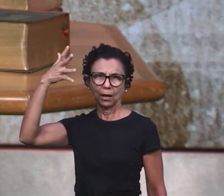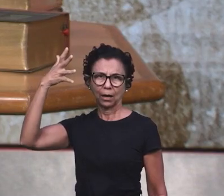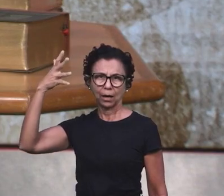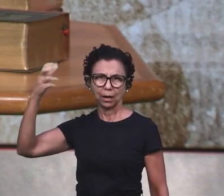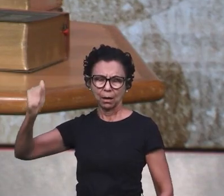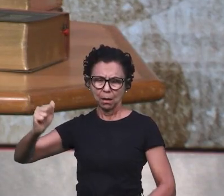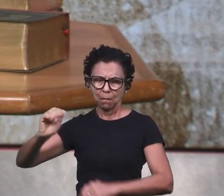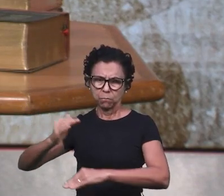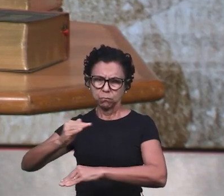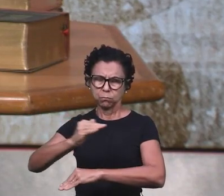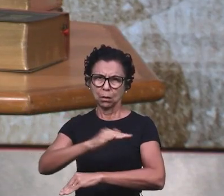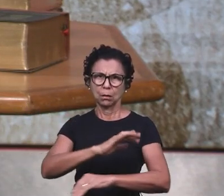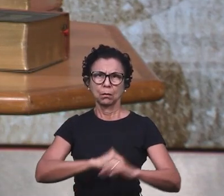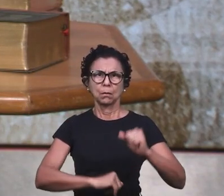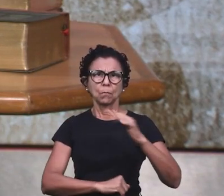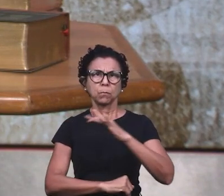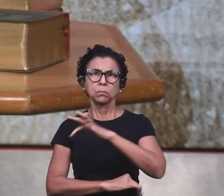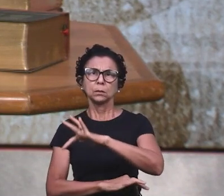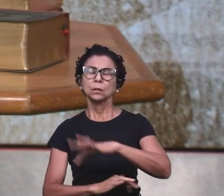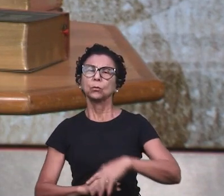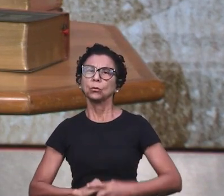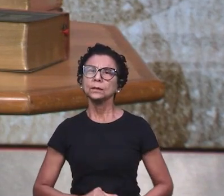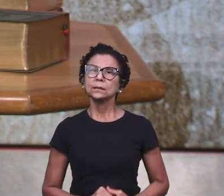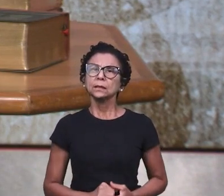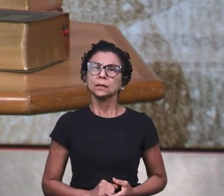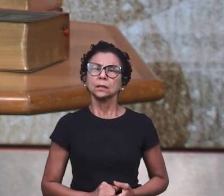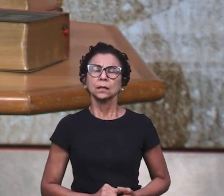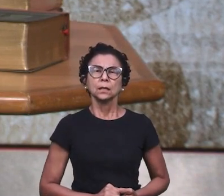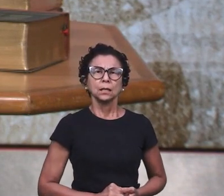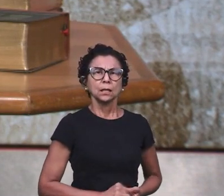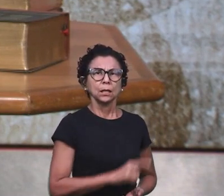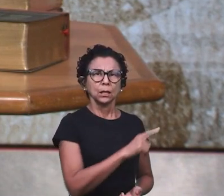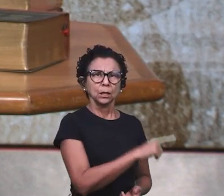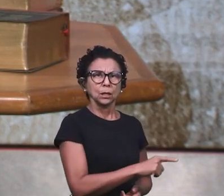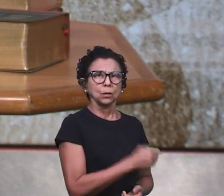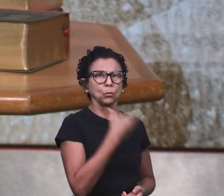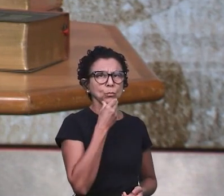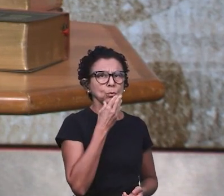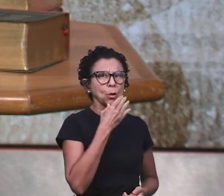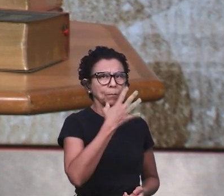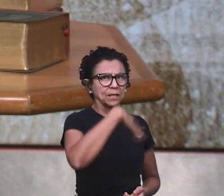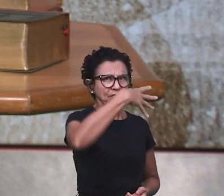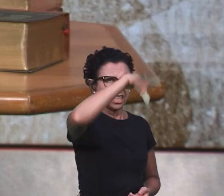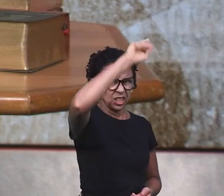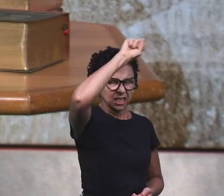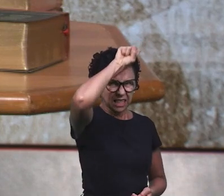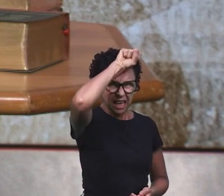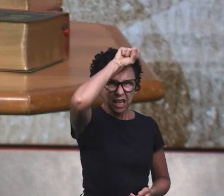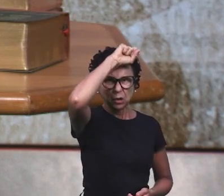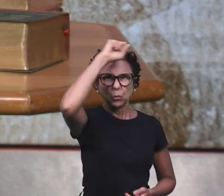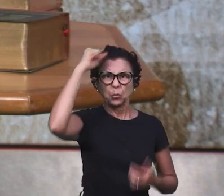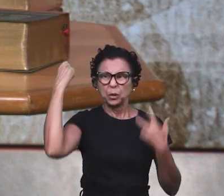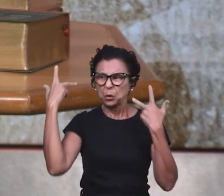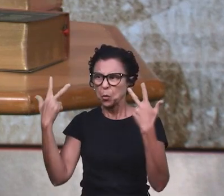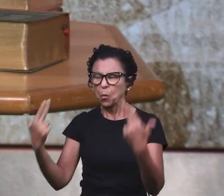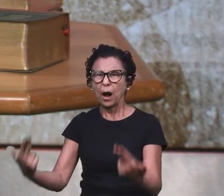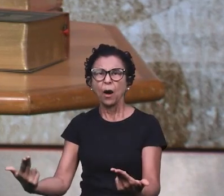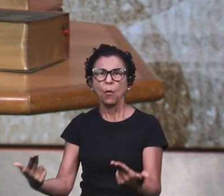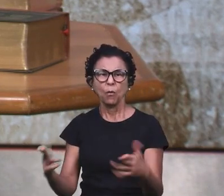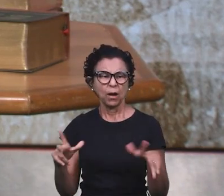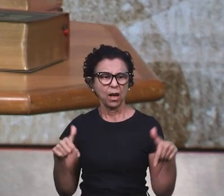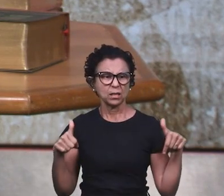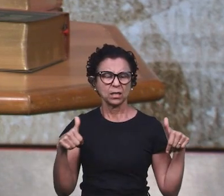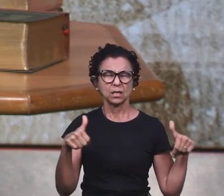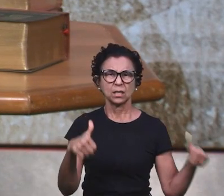os magos fizeram o mesmo com seus encantamentos e fizeram subir rãs sobre a terra do Egito. E